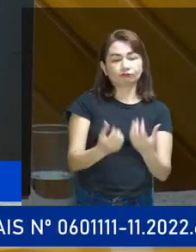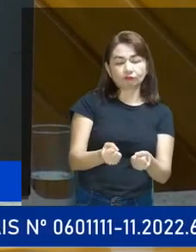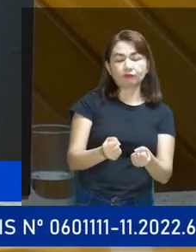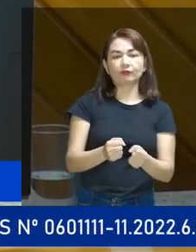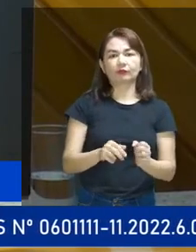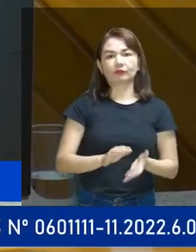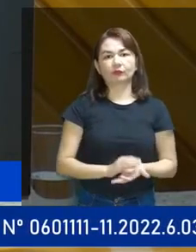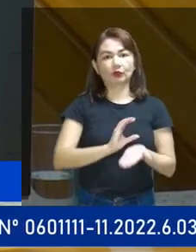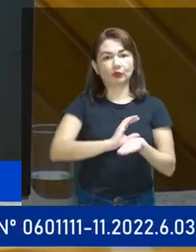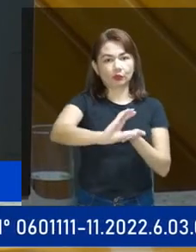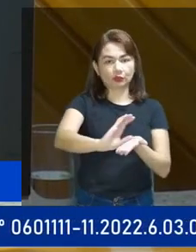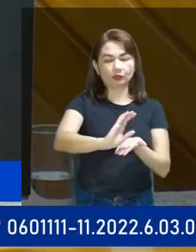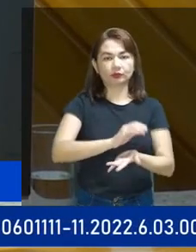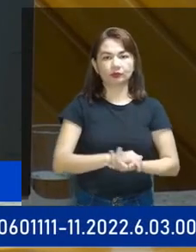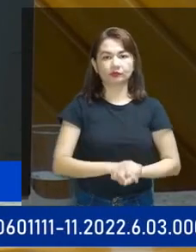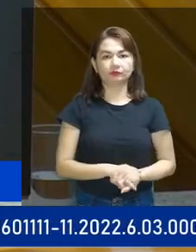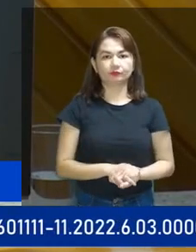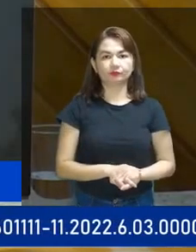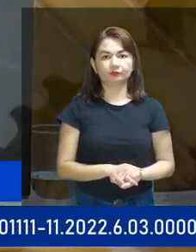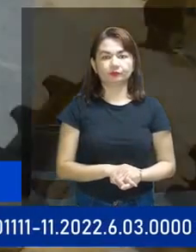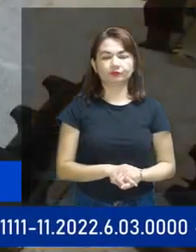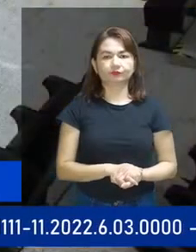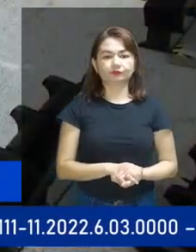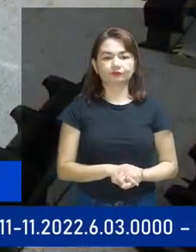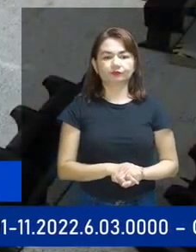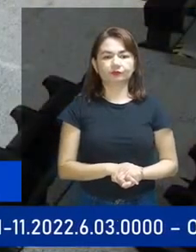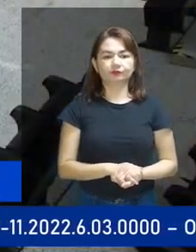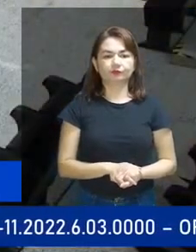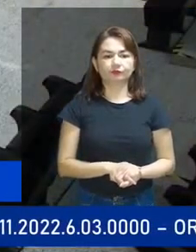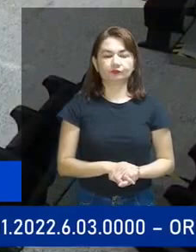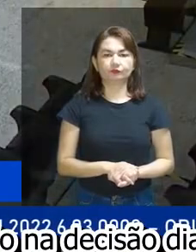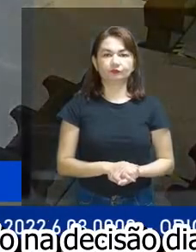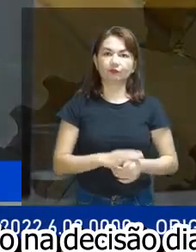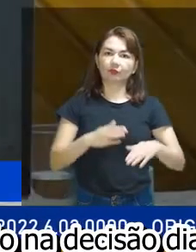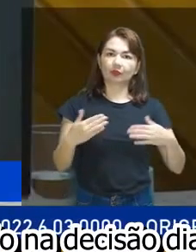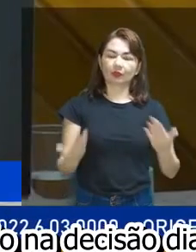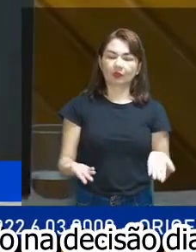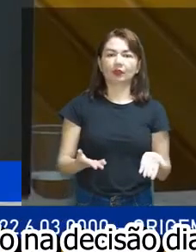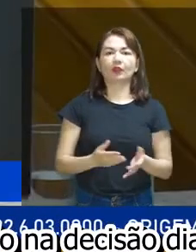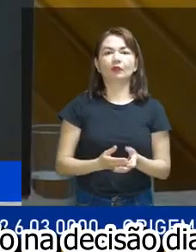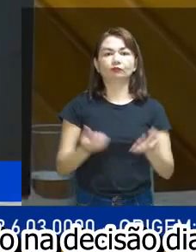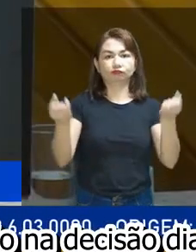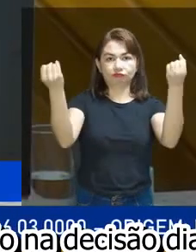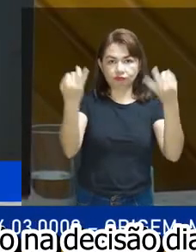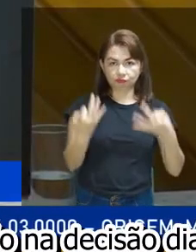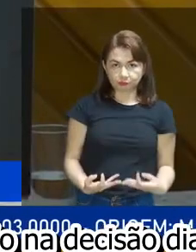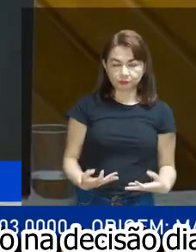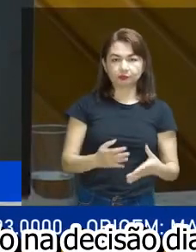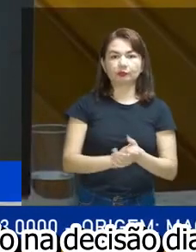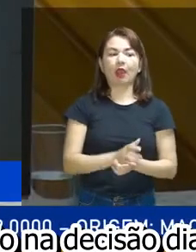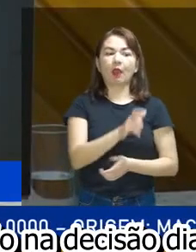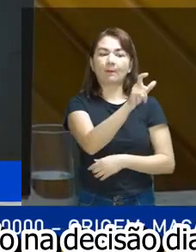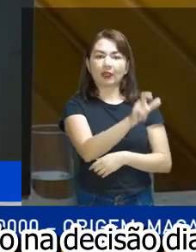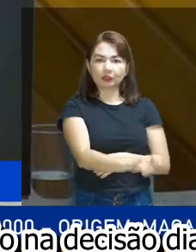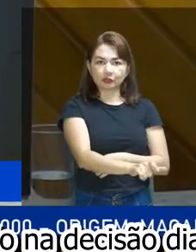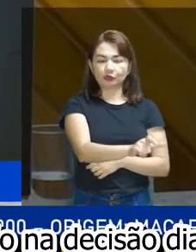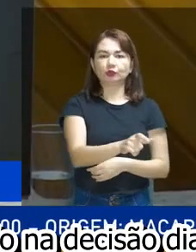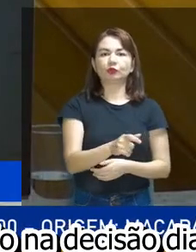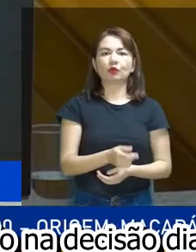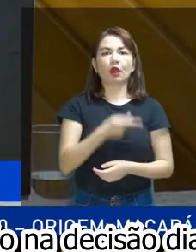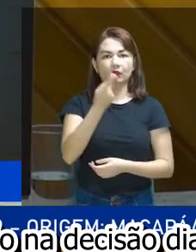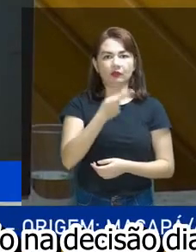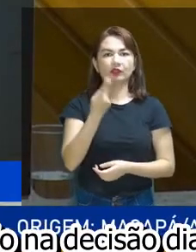do recurso. Pode prosseguir. Conforme relatado, o embargante sustenta que